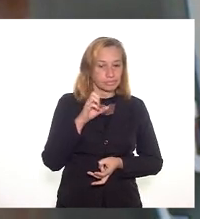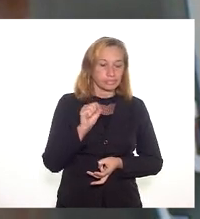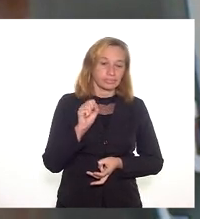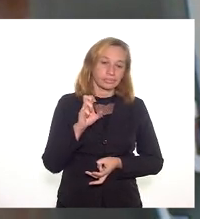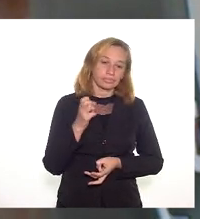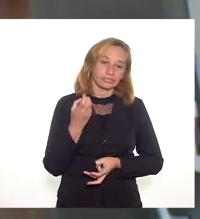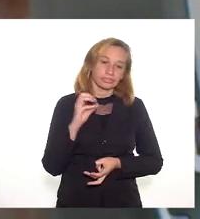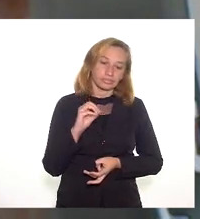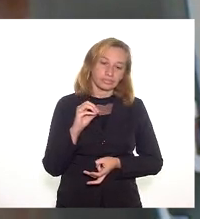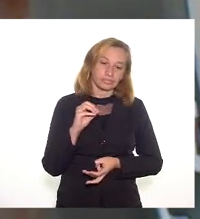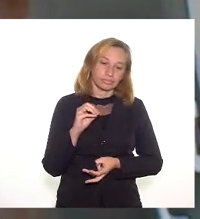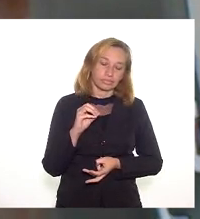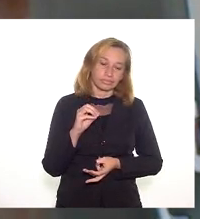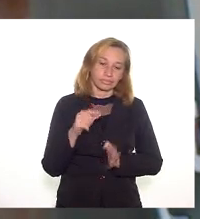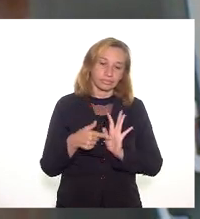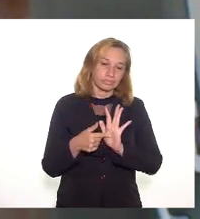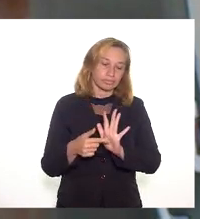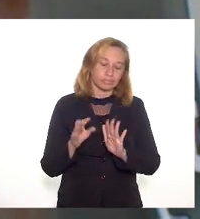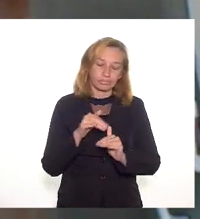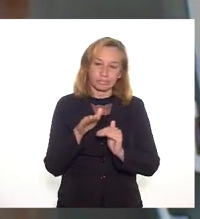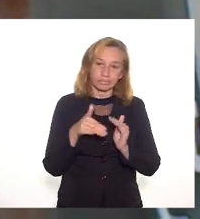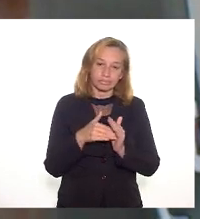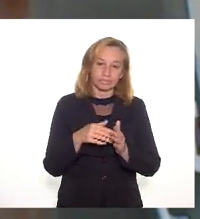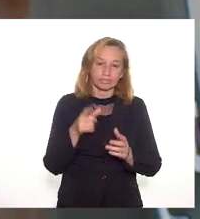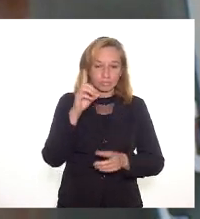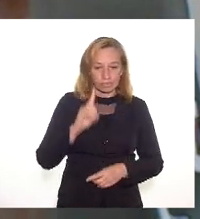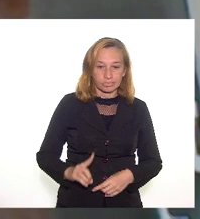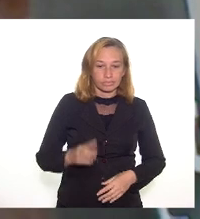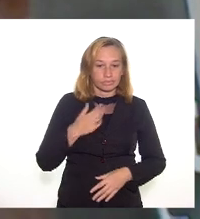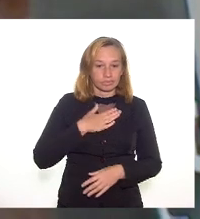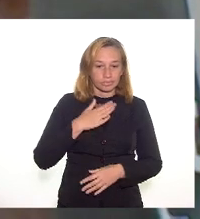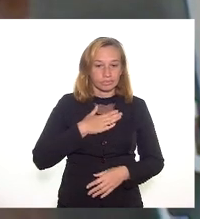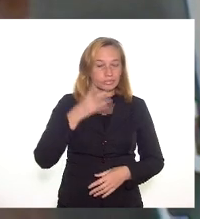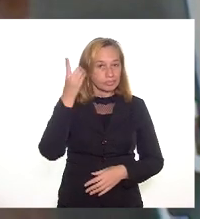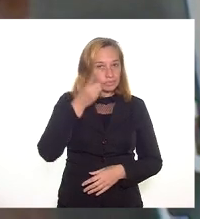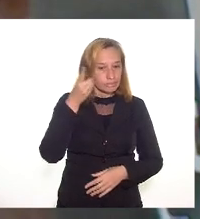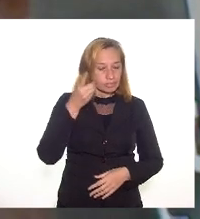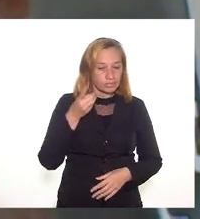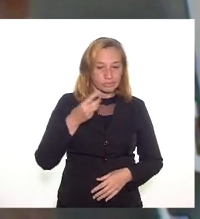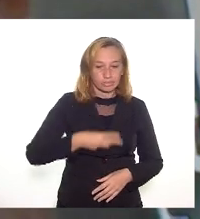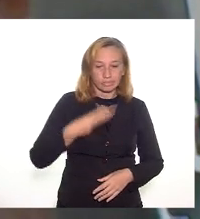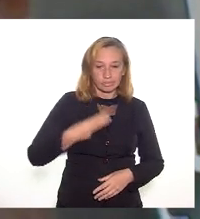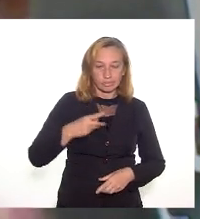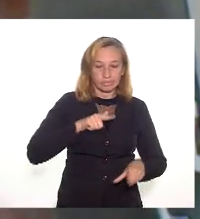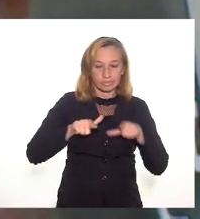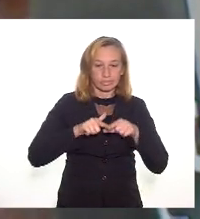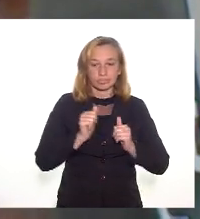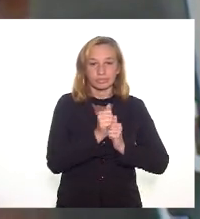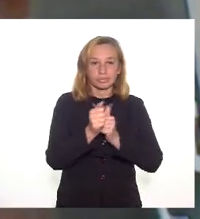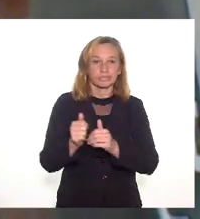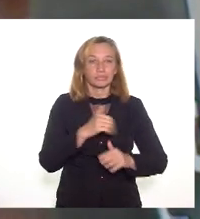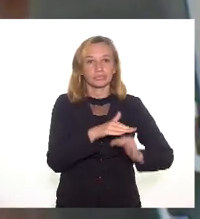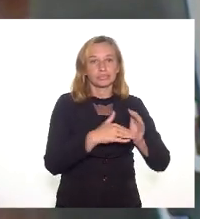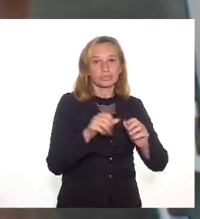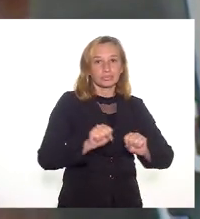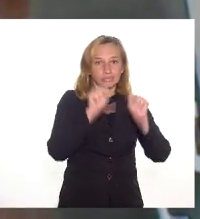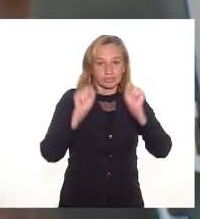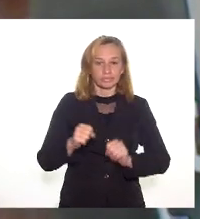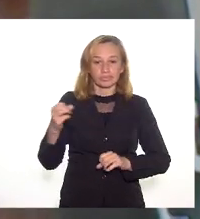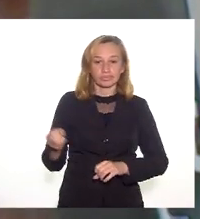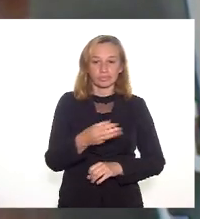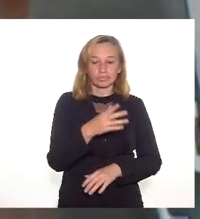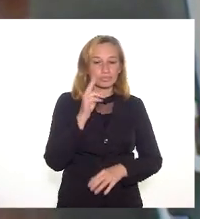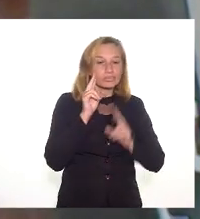as elegações que eu tenho. É um direito meu como deputado, que já estou aqui já no terceiro mandato, que acompanhei todo o sistema do programa Novo Olhar.